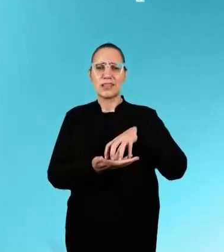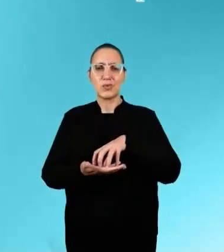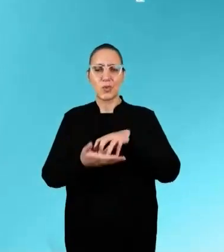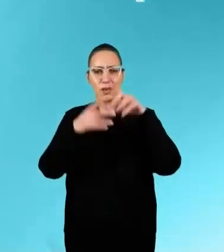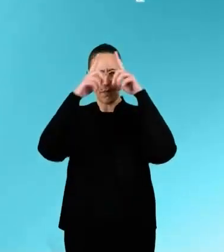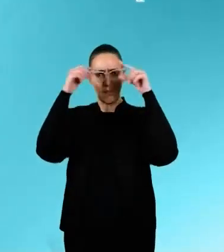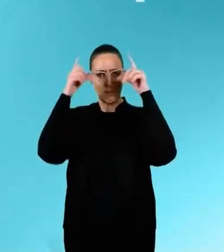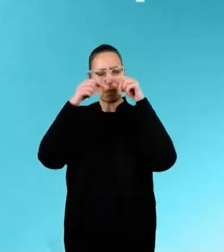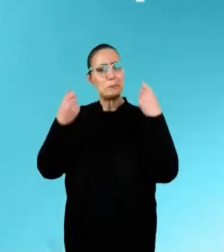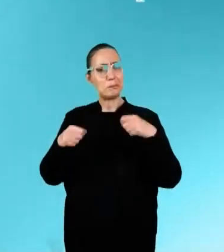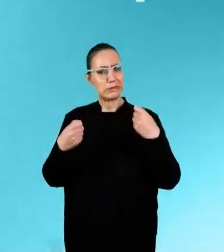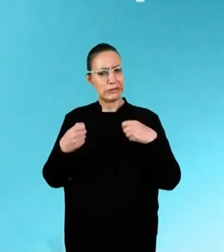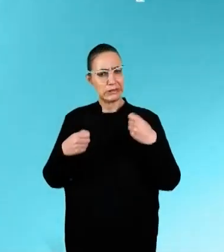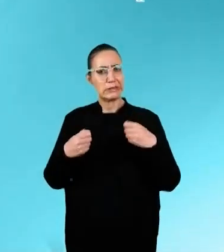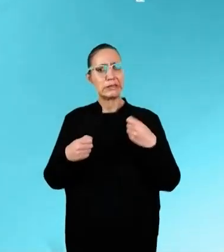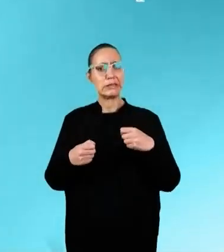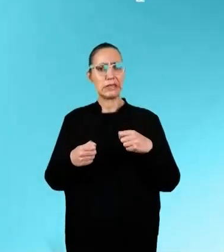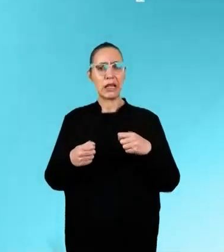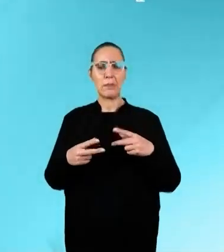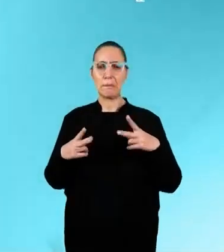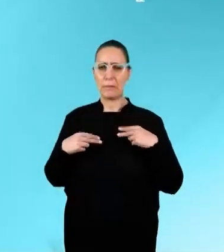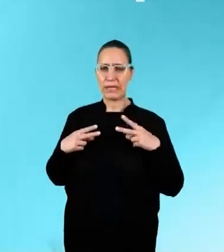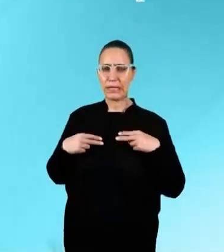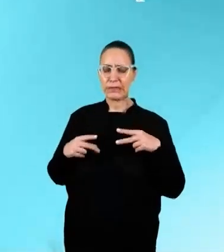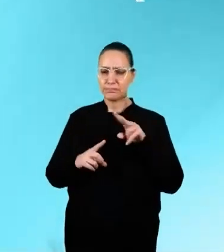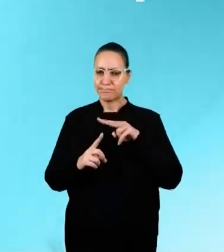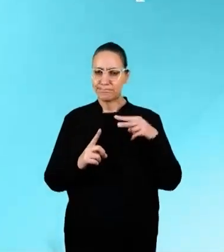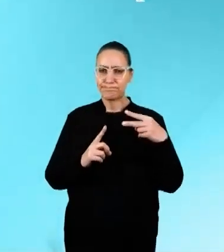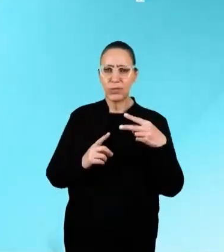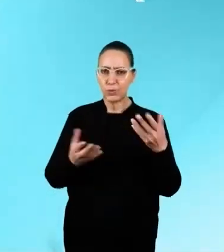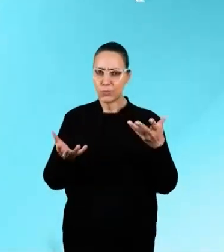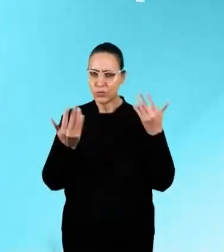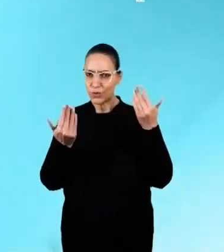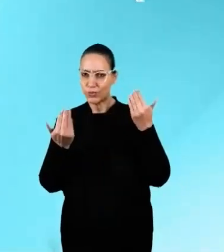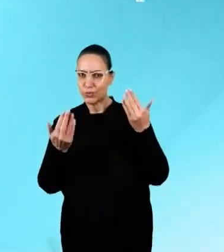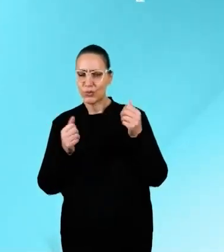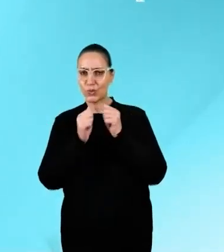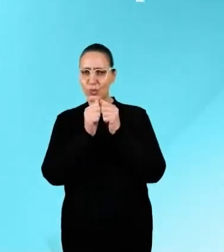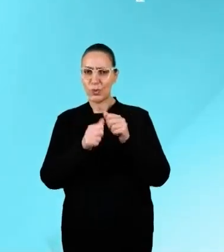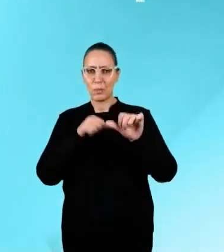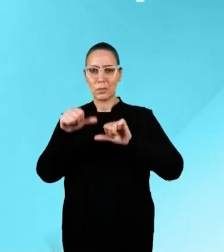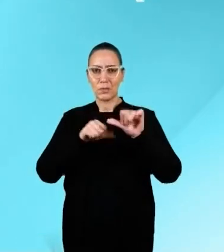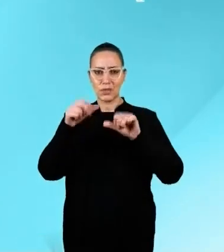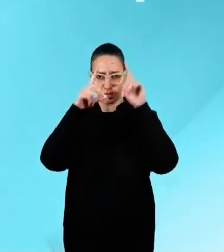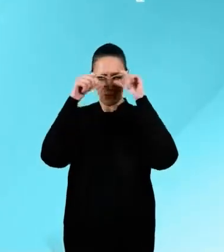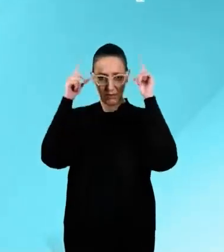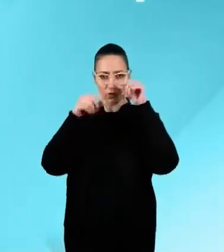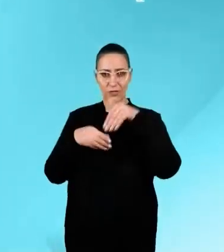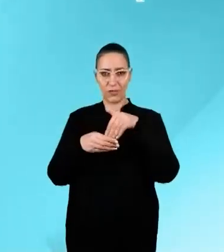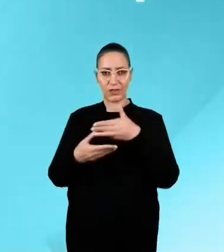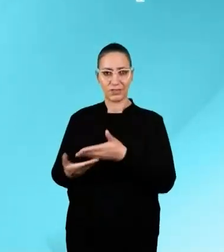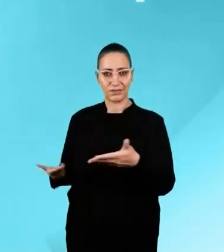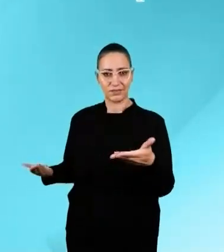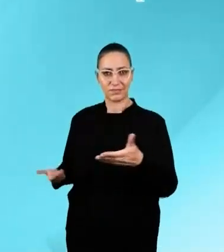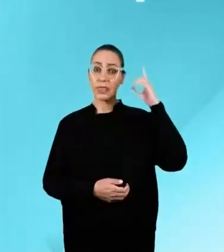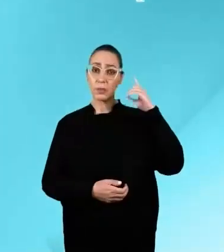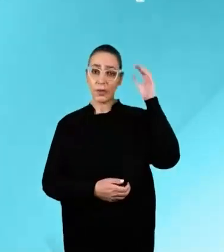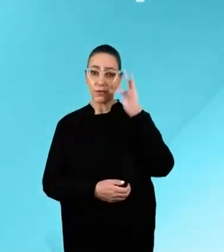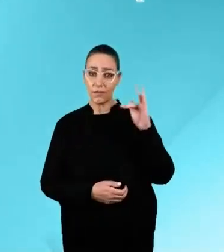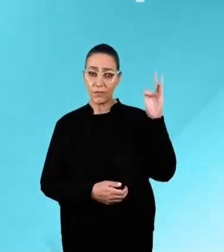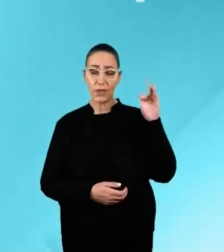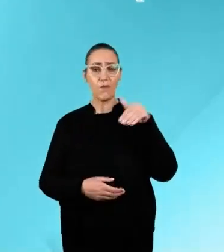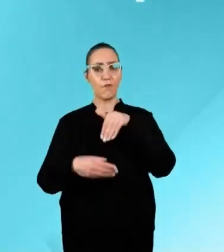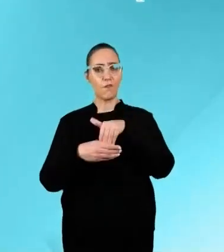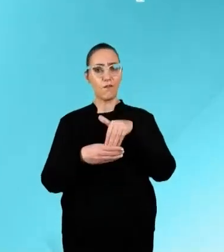da enfermagem ter o reconhecimento que merece. Vamos juntos fazer essa mudança. É Miguel Crisel, é 4430. A enfermagem tem vez e voz.